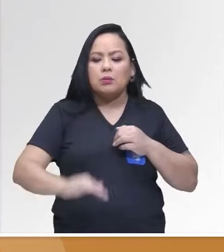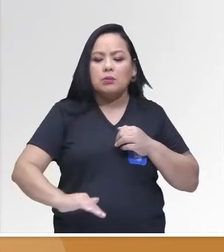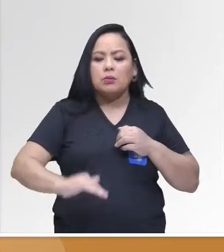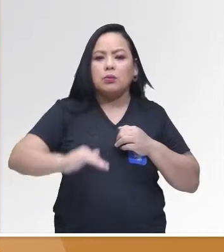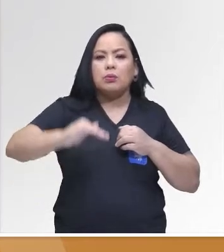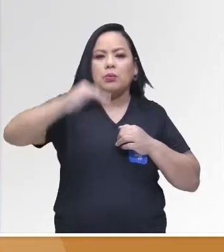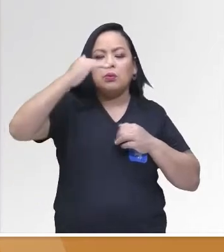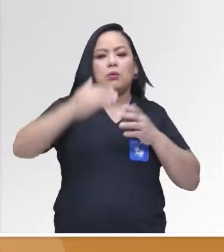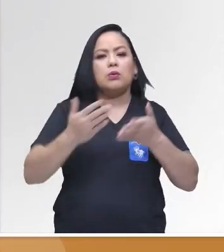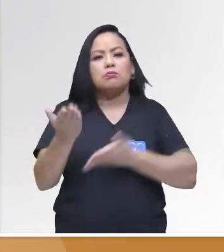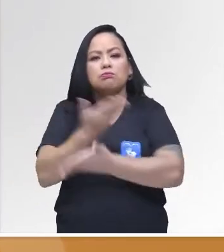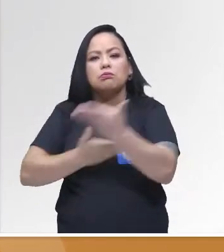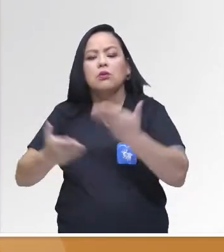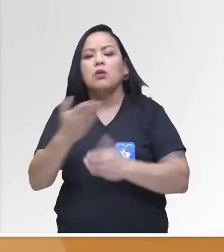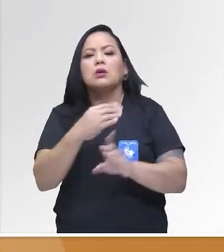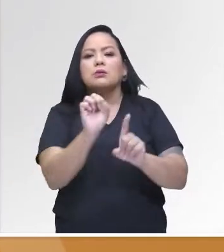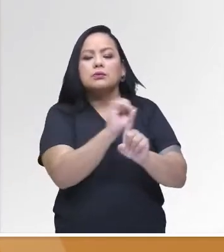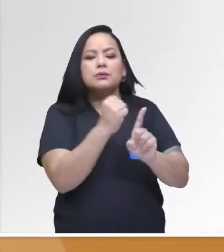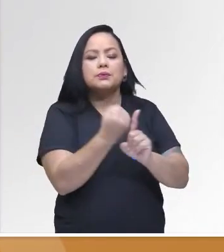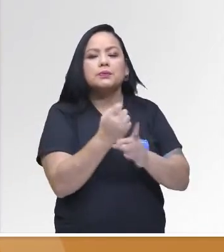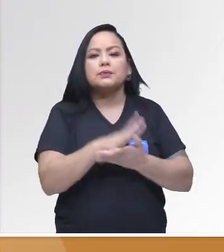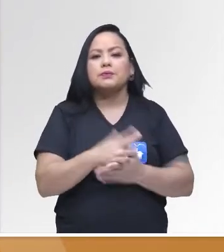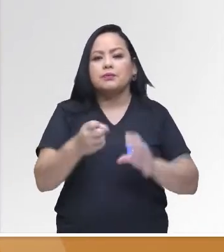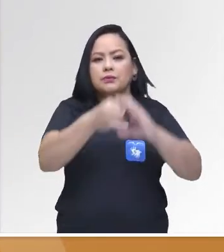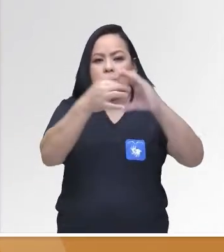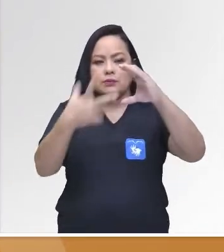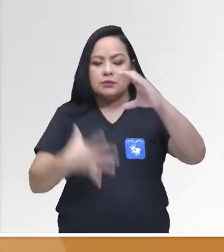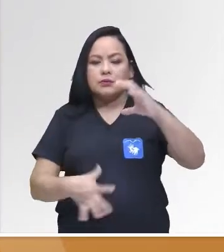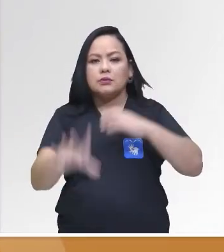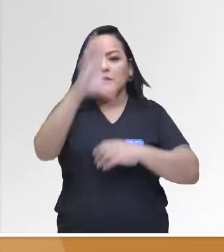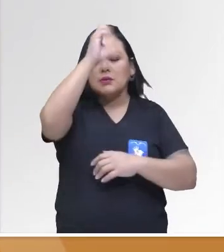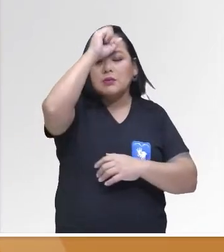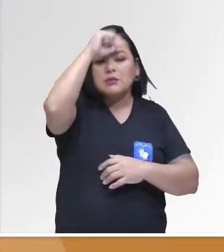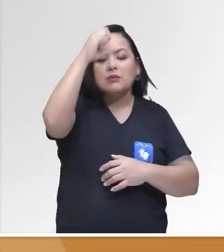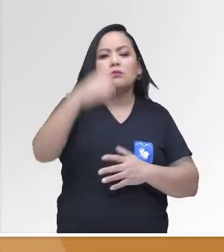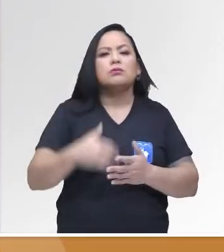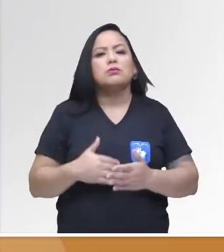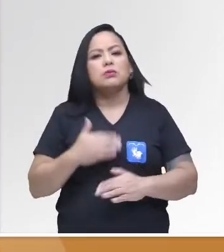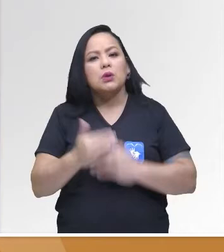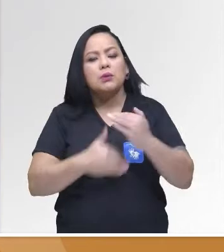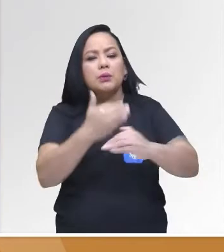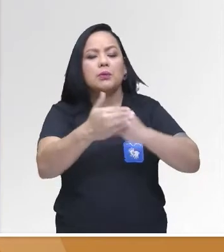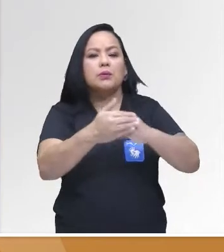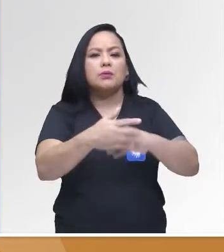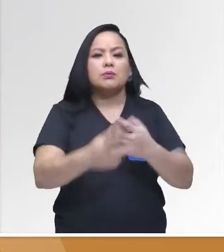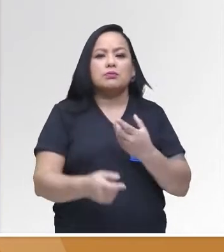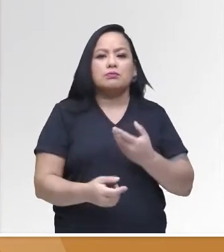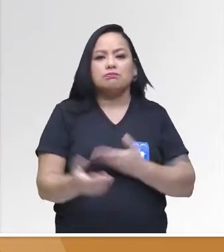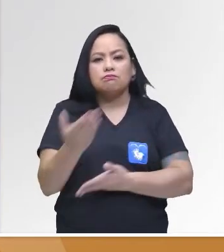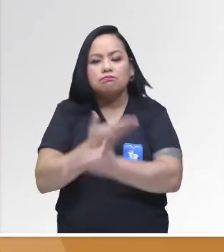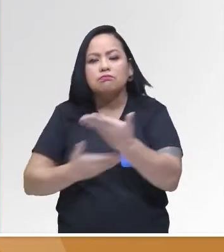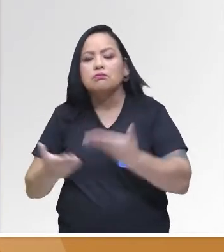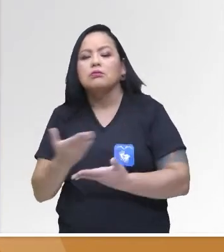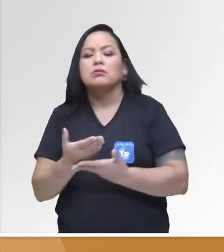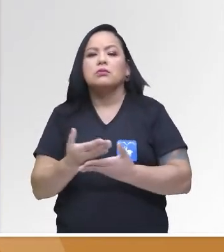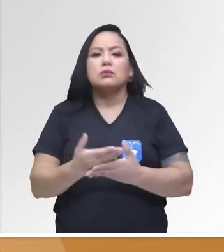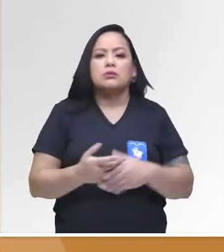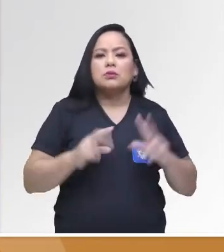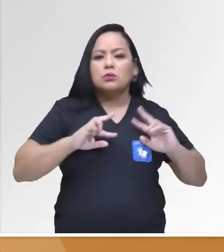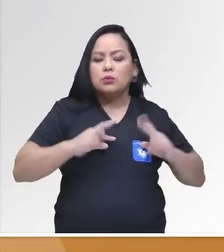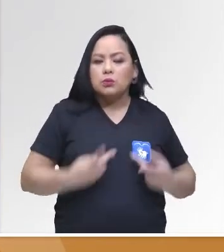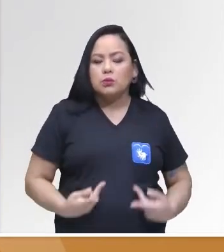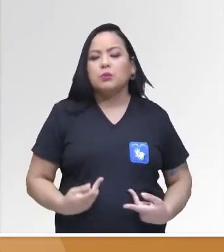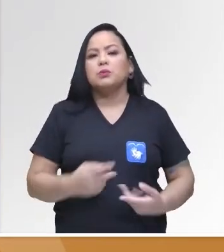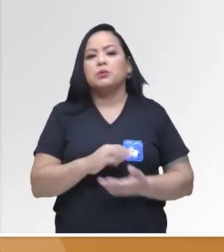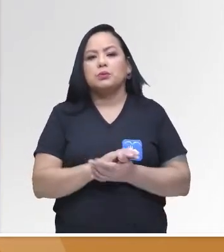convivência. Esses aspectos que são aprendidos ao longo do tempo na convivência dos seres